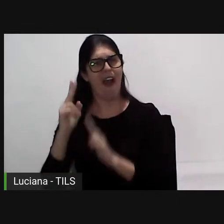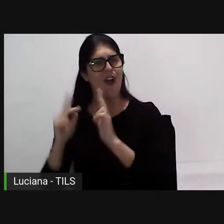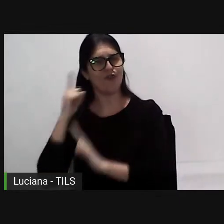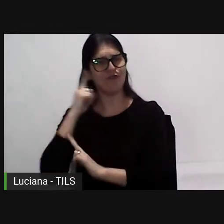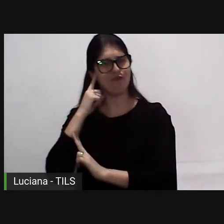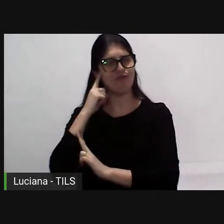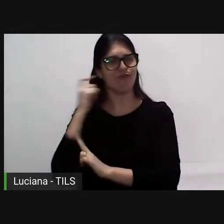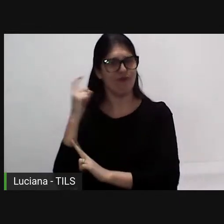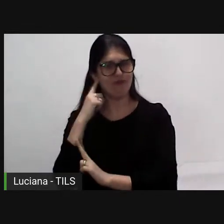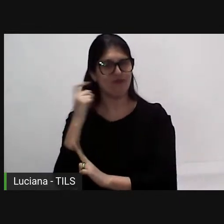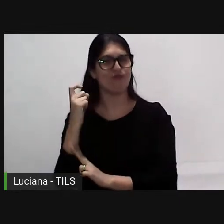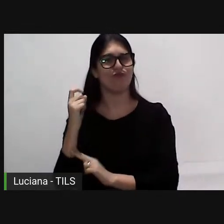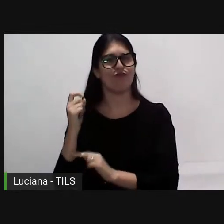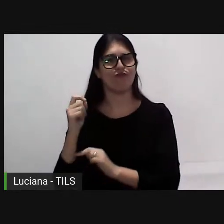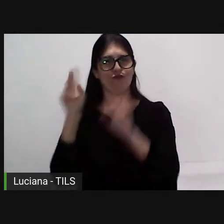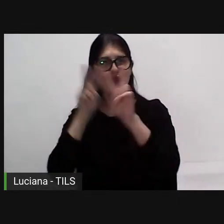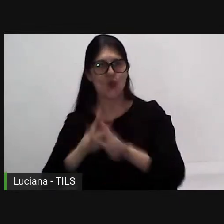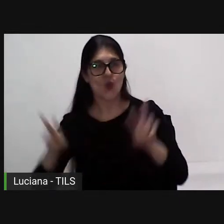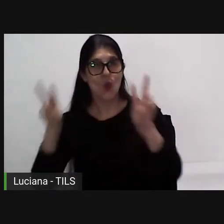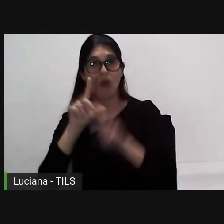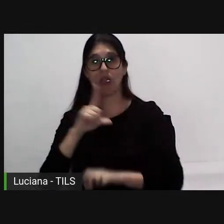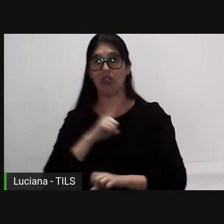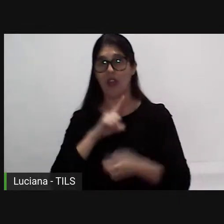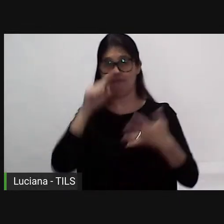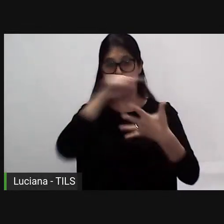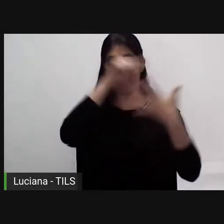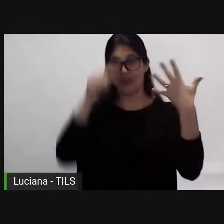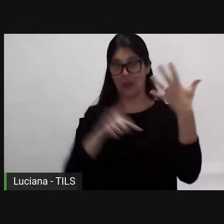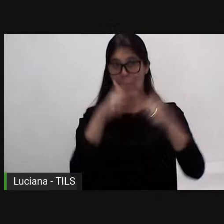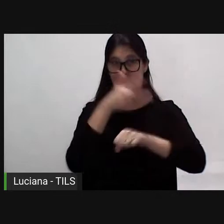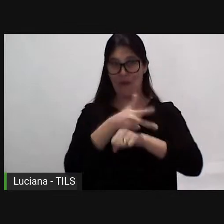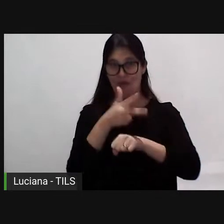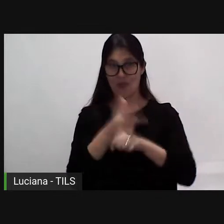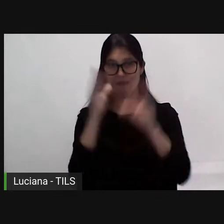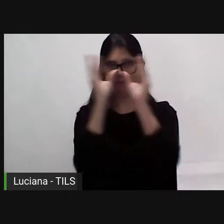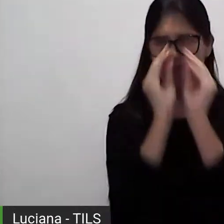5 vídeos que vocês vão assistir brevemente nesse momento.